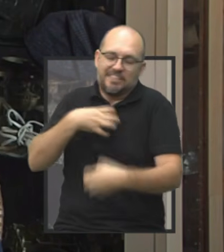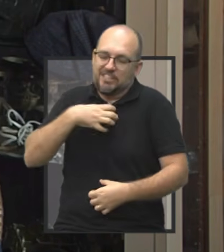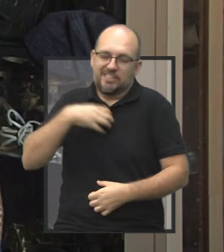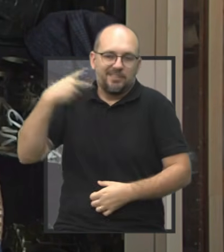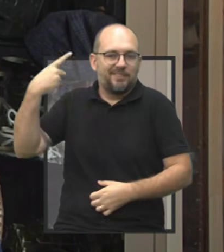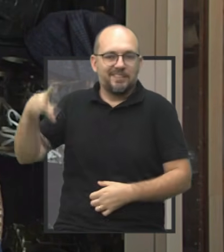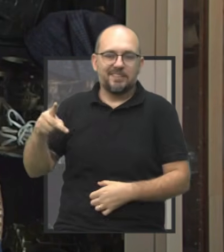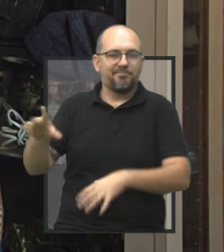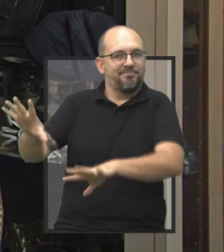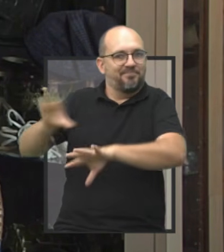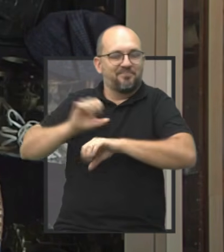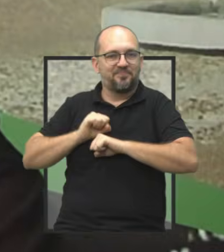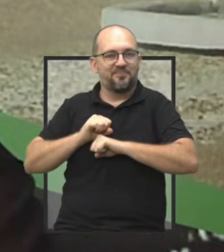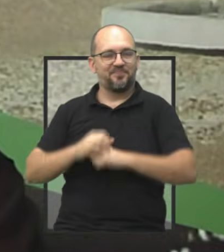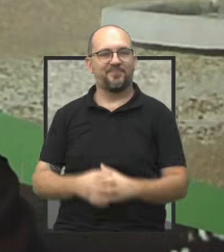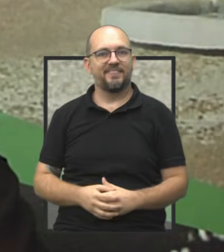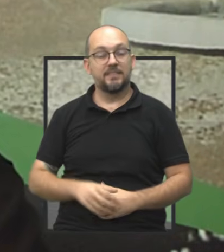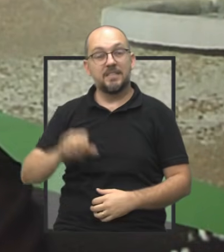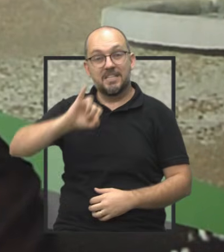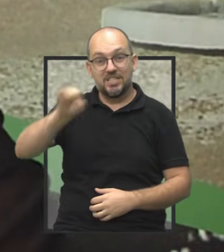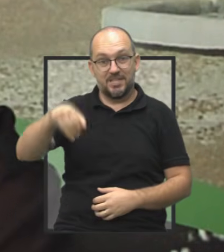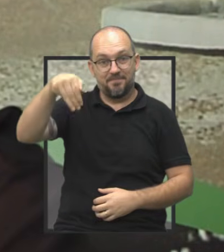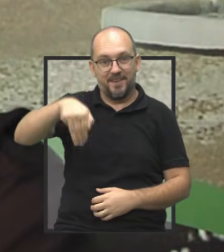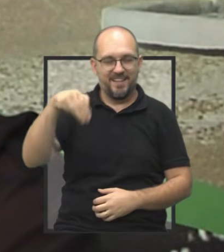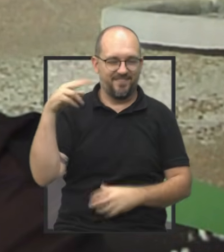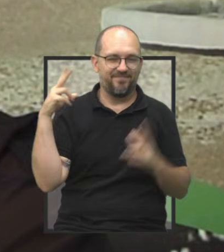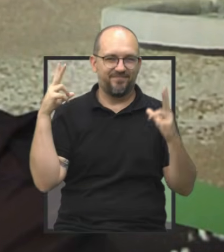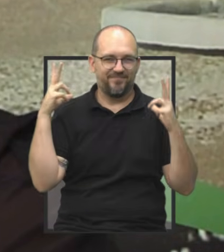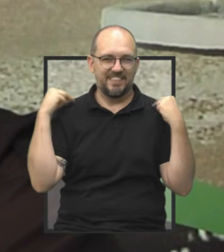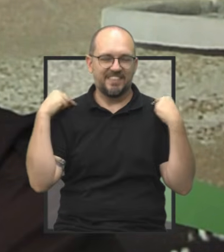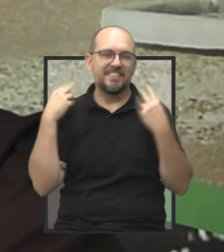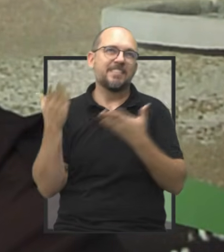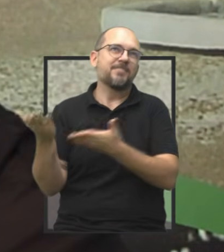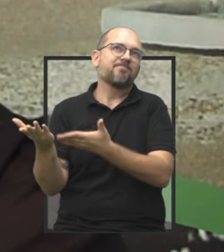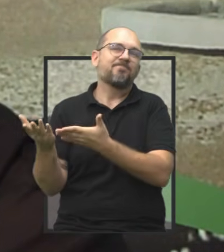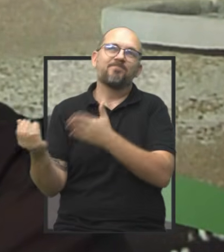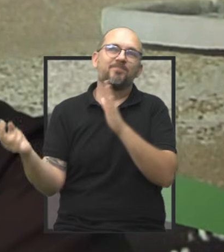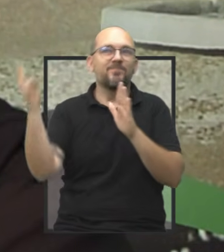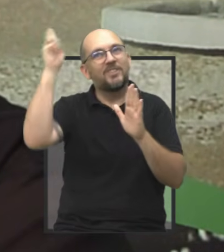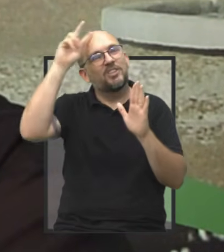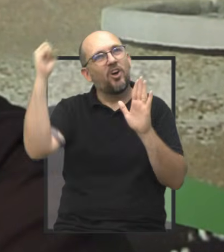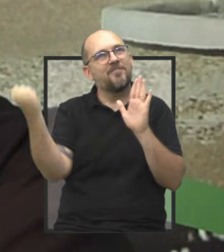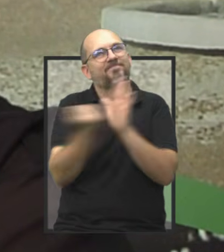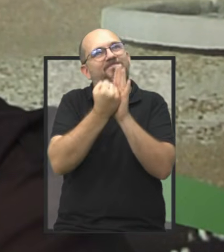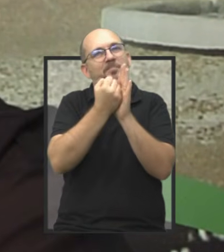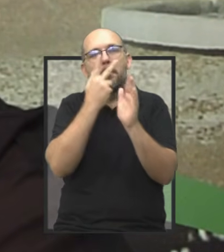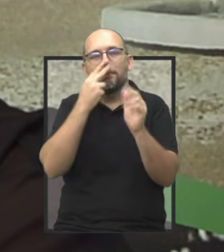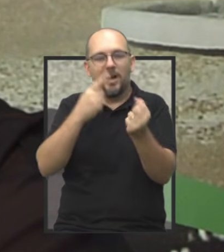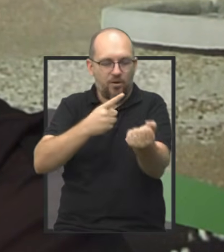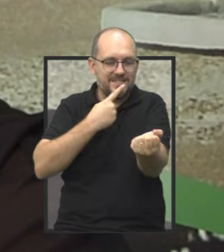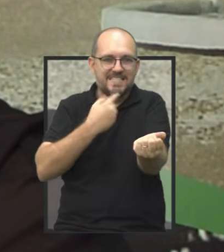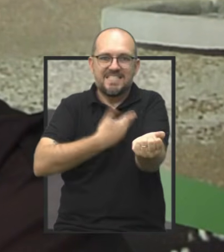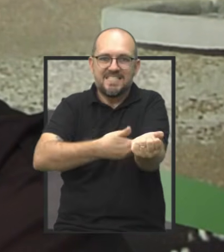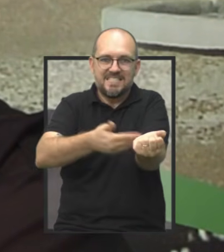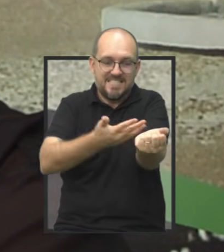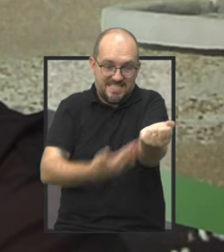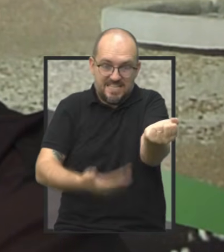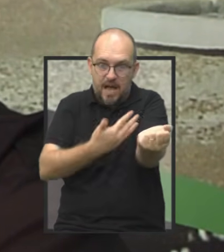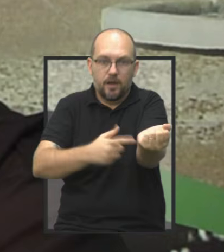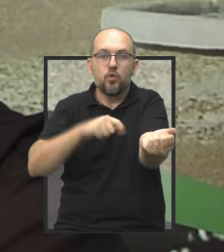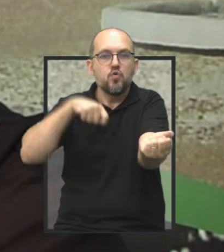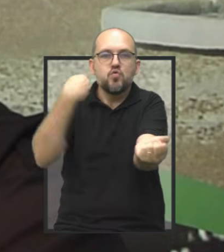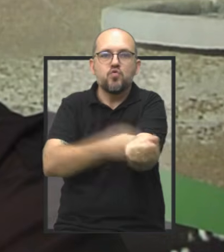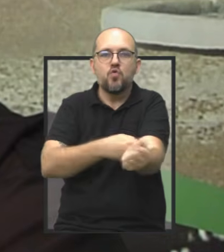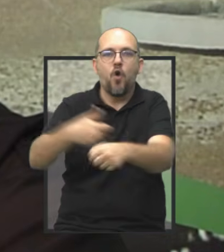Da forma que ele me ensinou. O Zé Maria deixou essa história, esse legado, esse óleo diesel, eu acredito que nas veias,